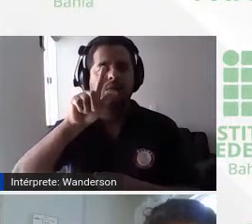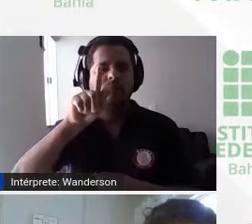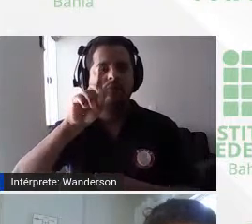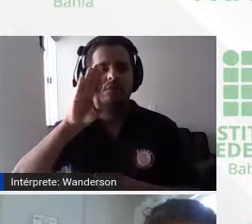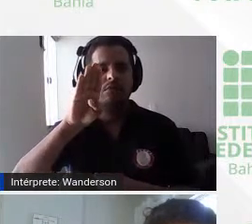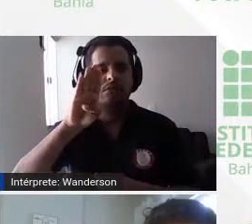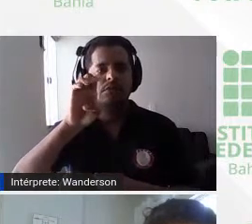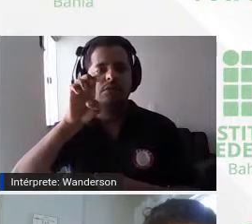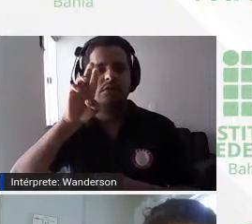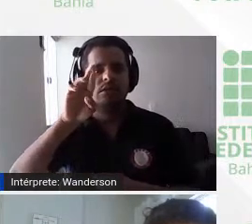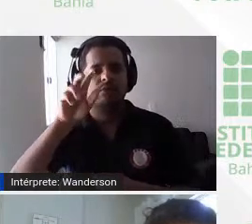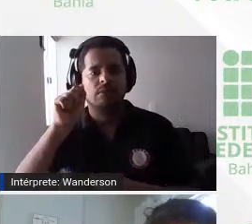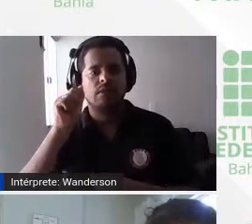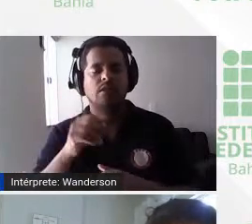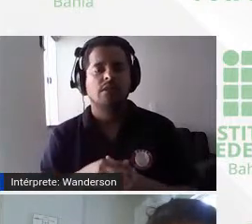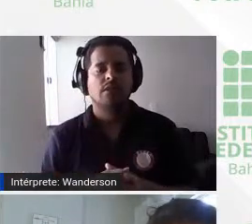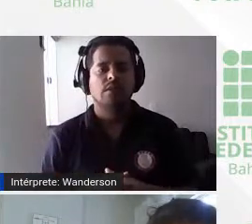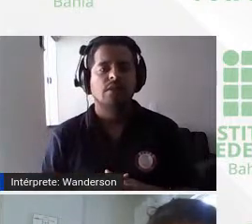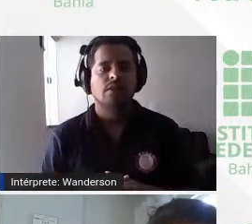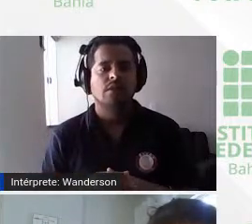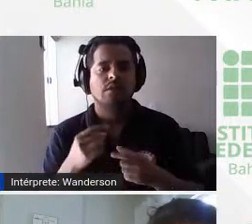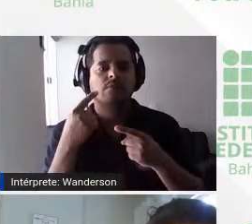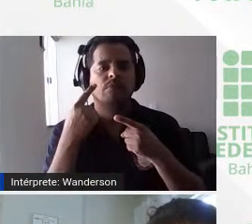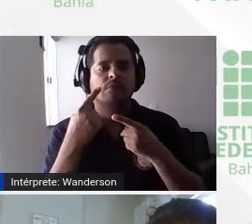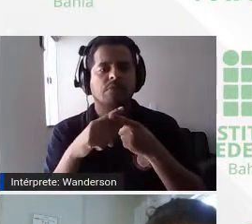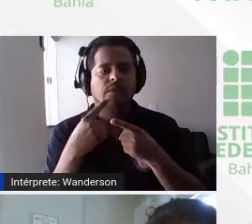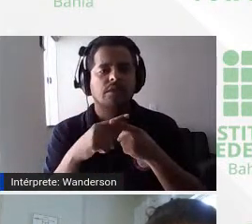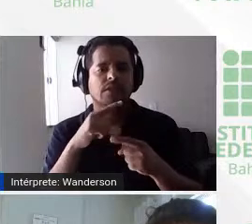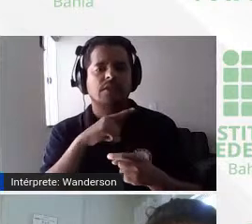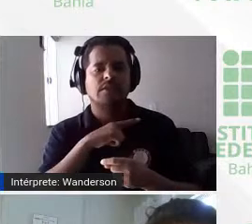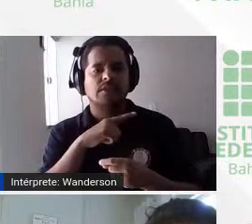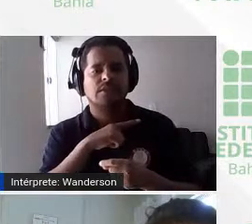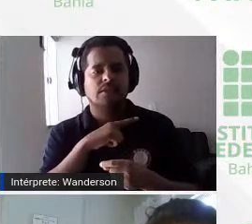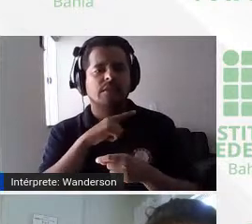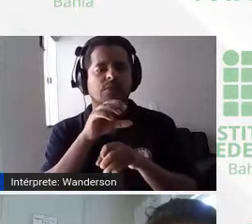pois isso auxiliaria no ensino de funções